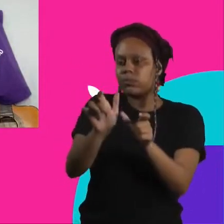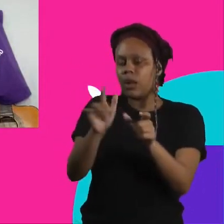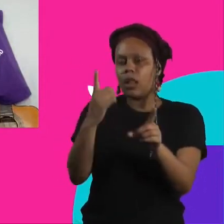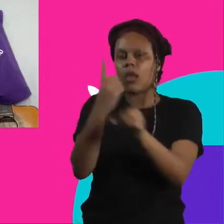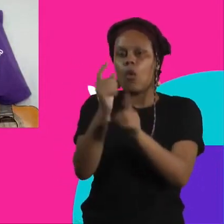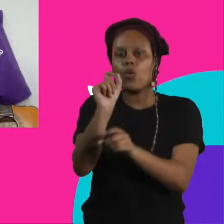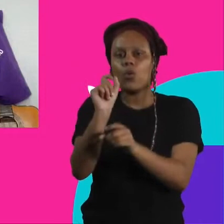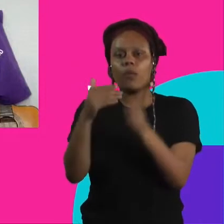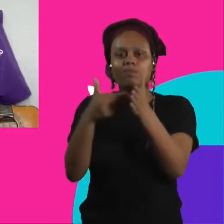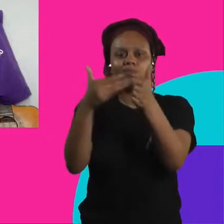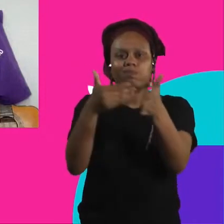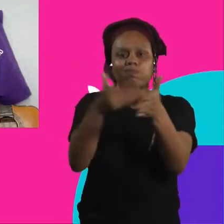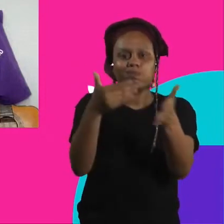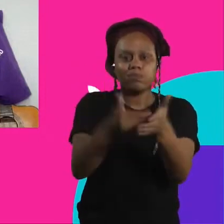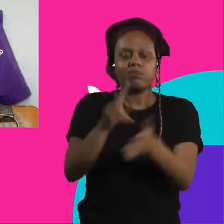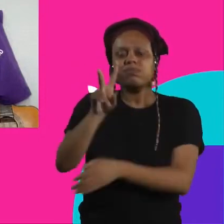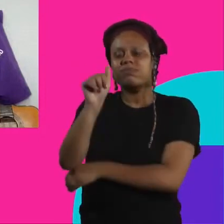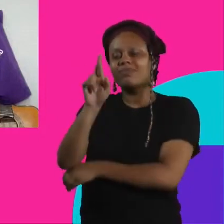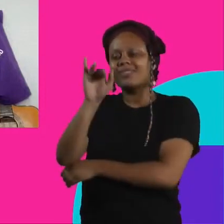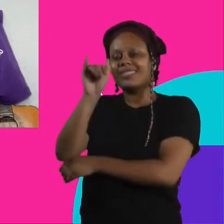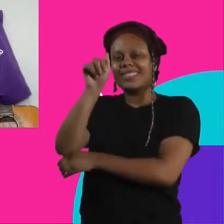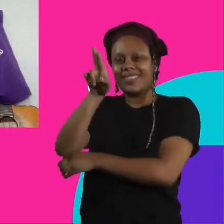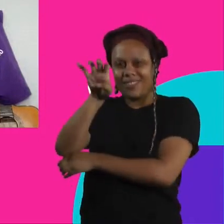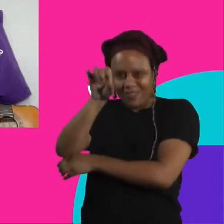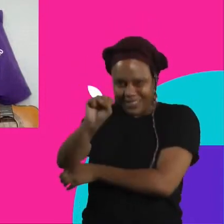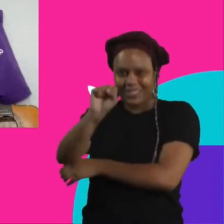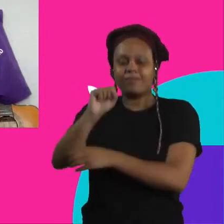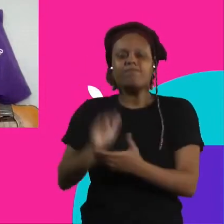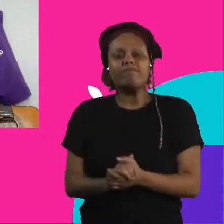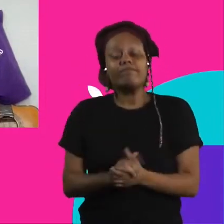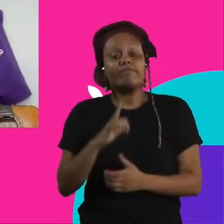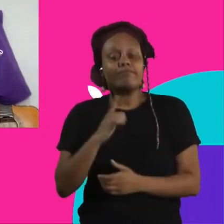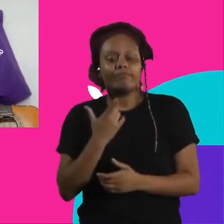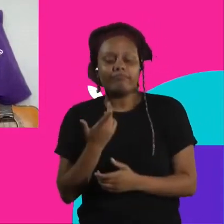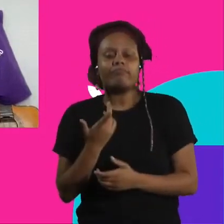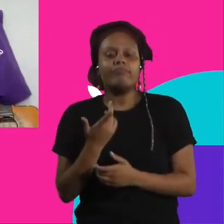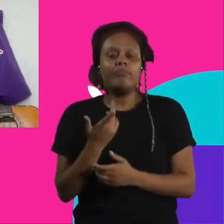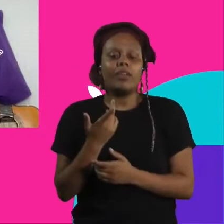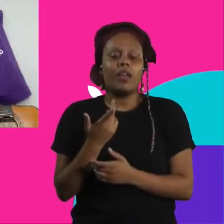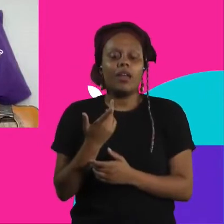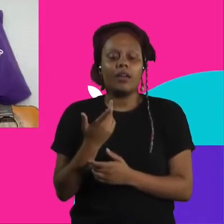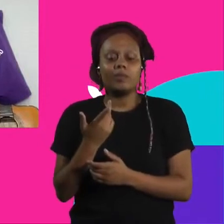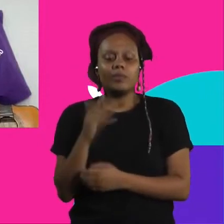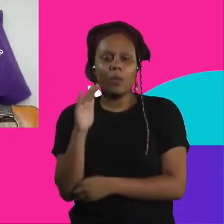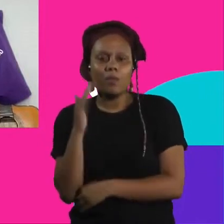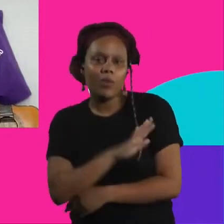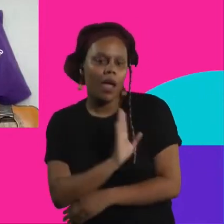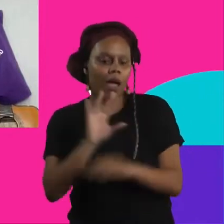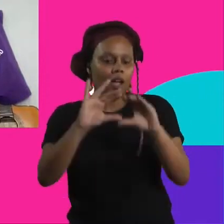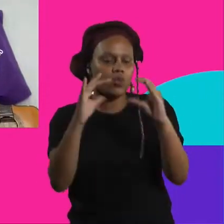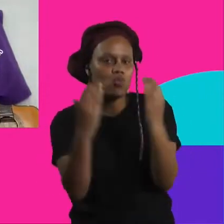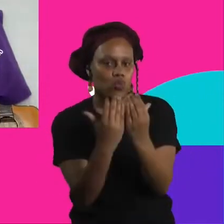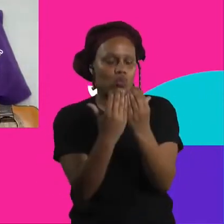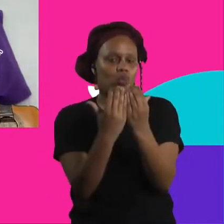Porque sempre vai ter aqueles entes maliciosos, né? Numa rede ou numa comunidade, num